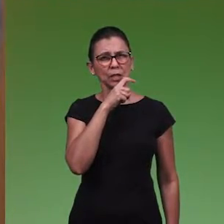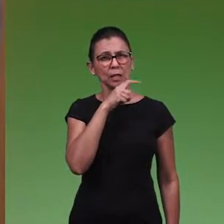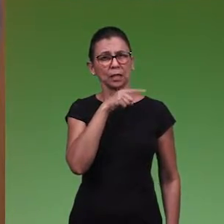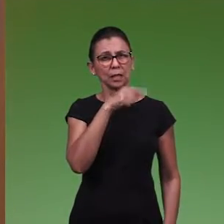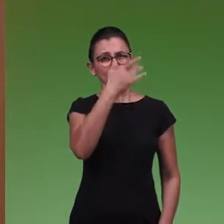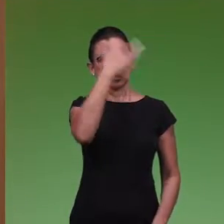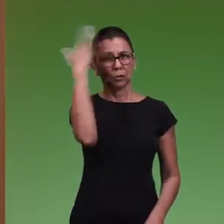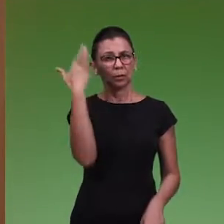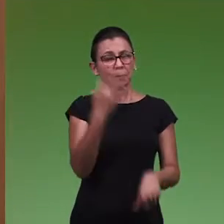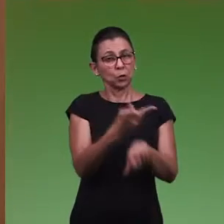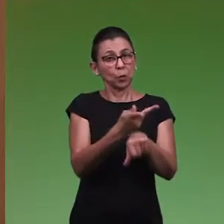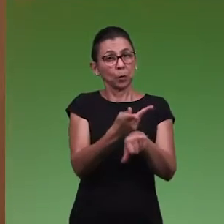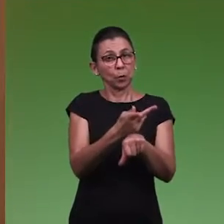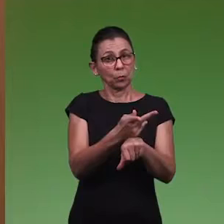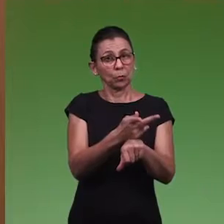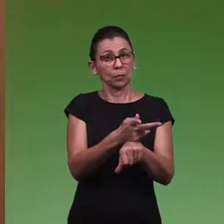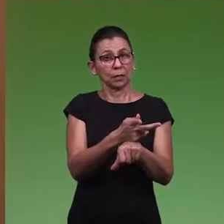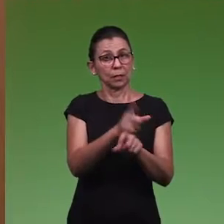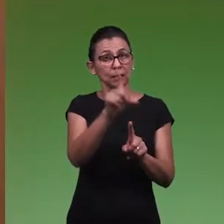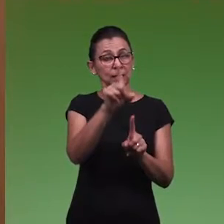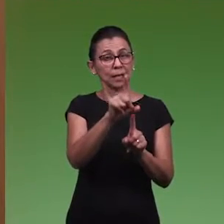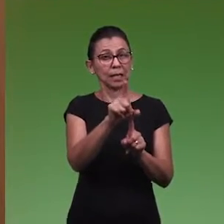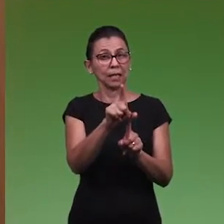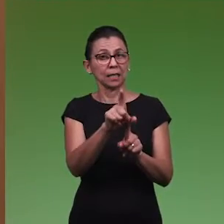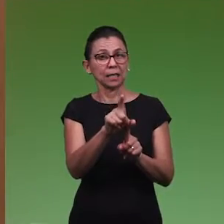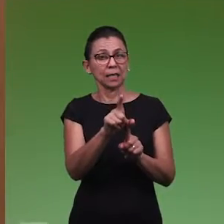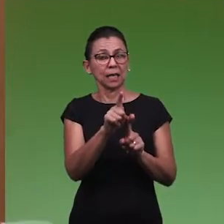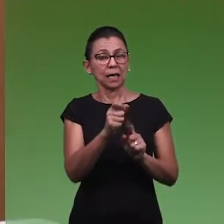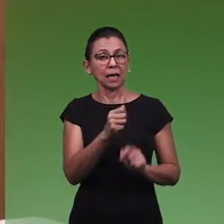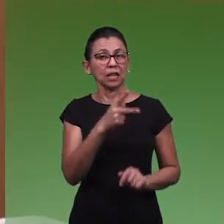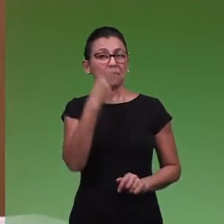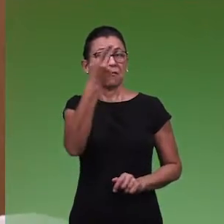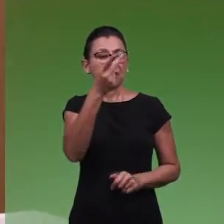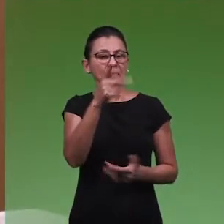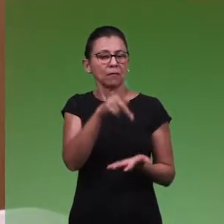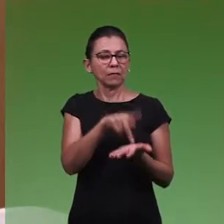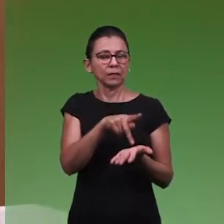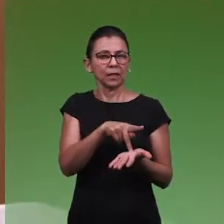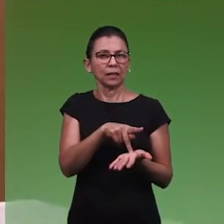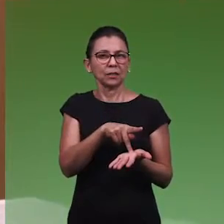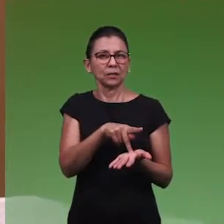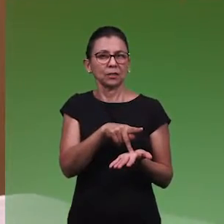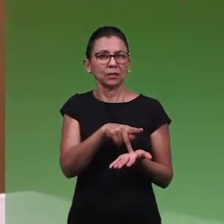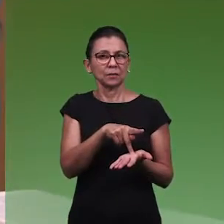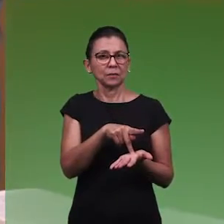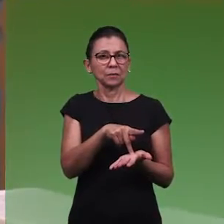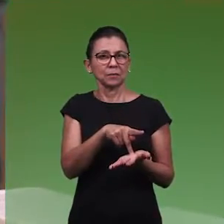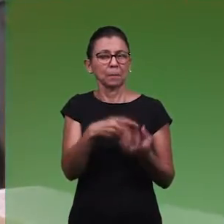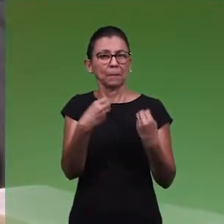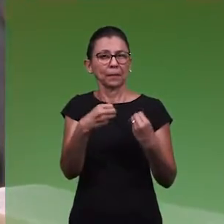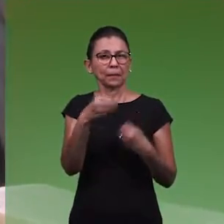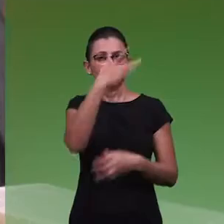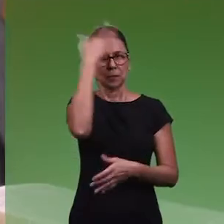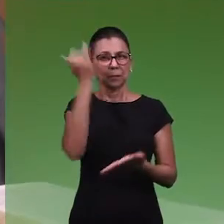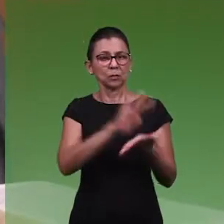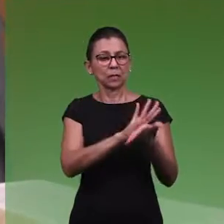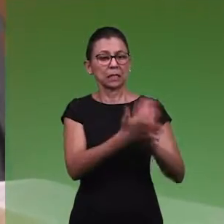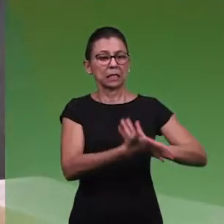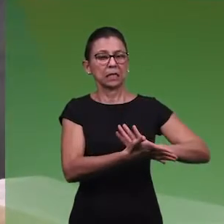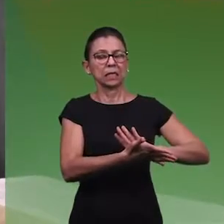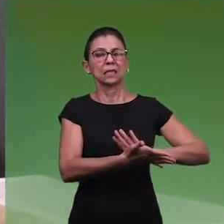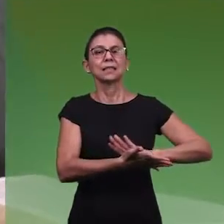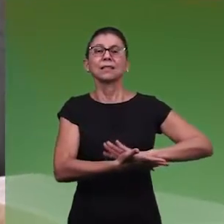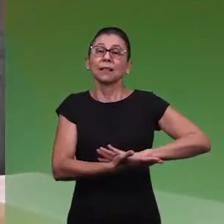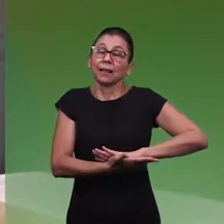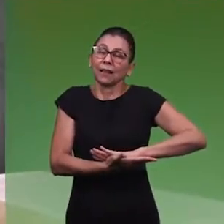acabar de destruir. É como se dissesse assim: dá um tiro na cabeça e morre, você não vale para mais nada. Isso é a obra do adversário. É o